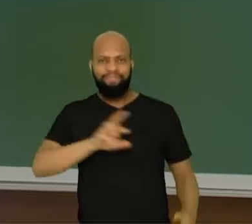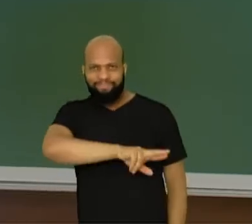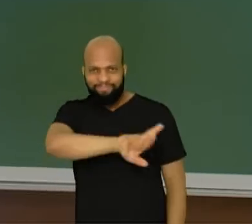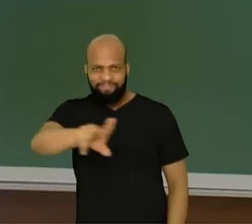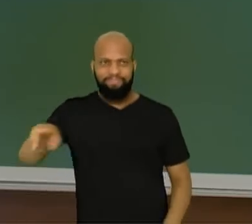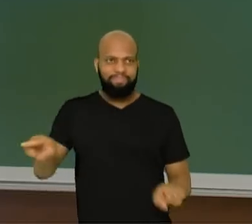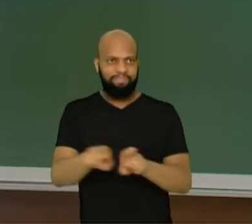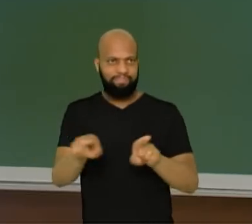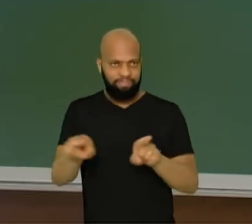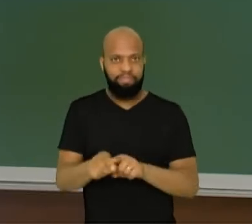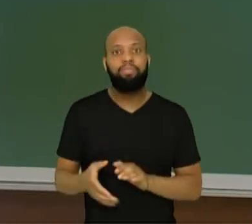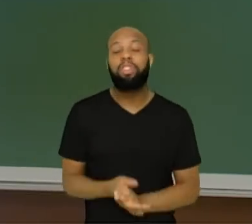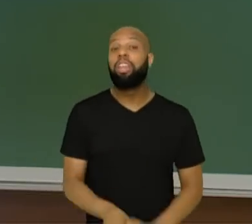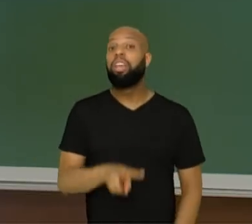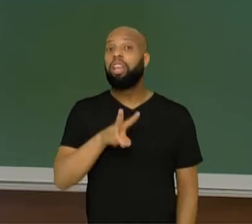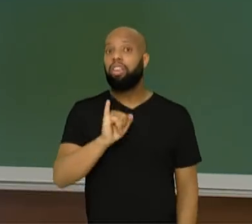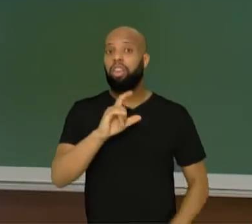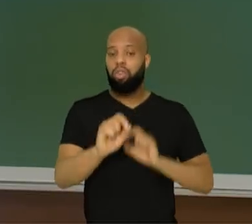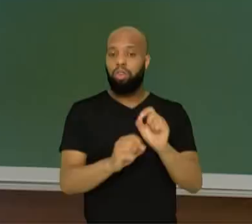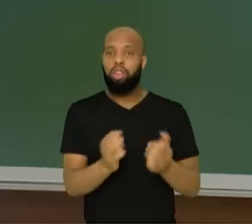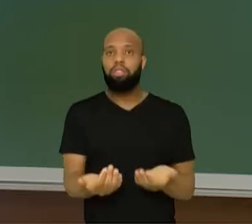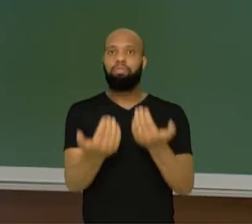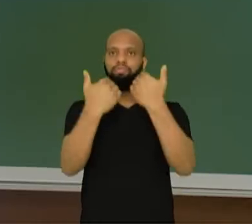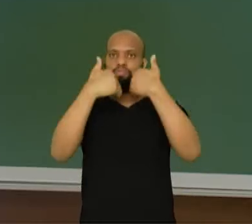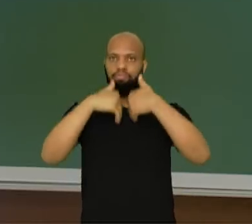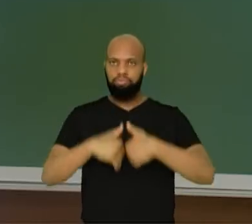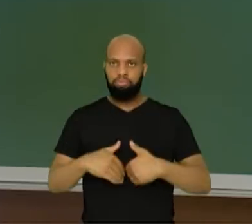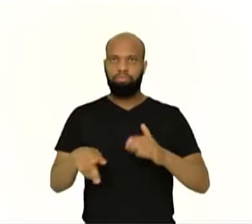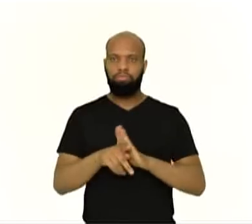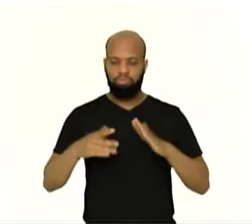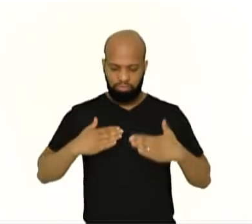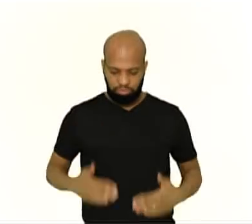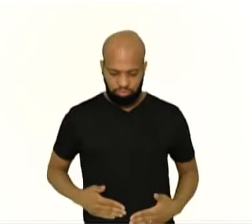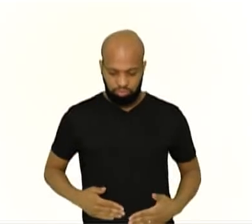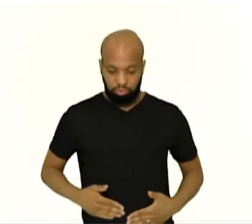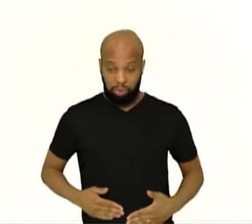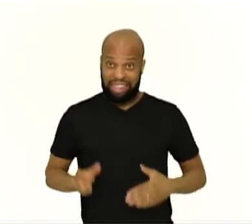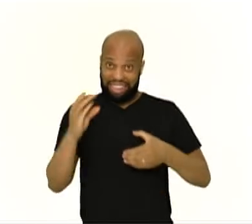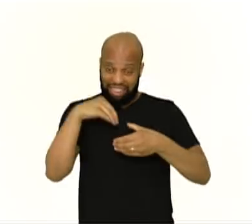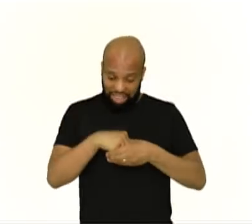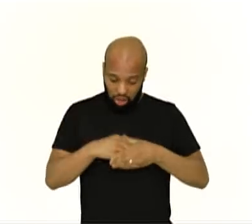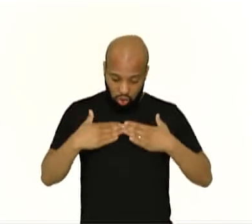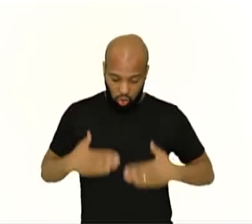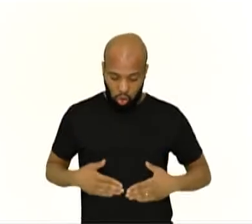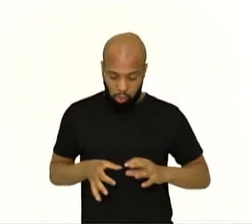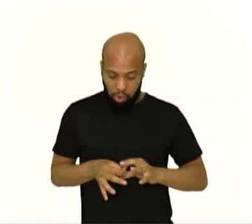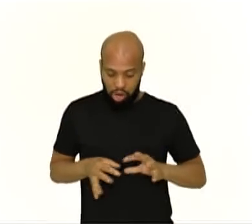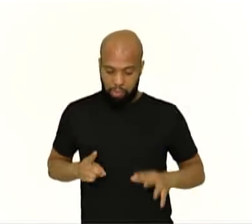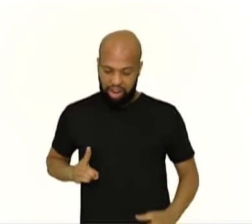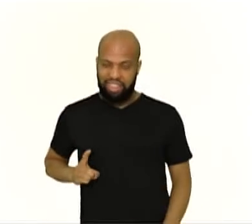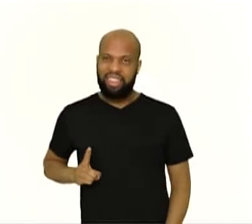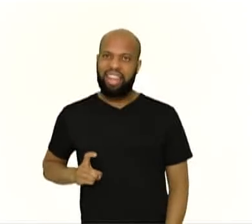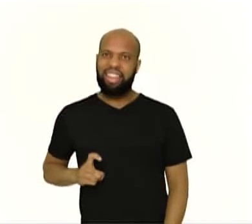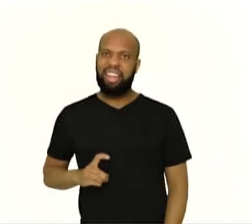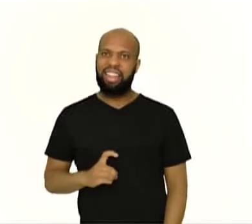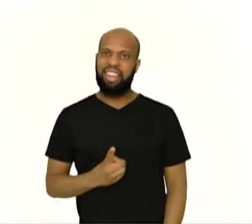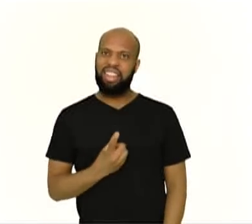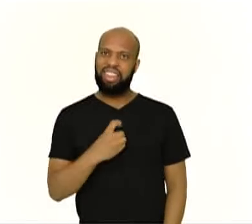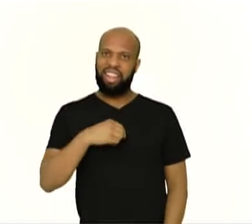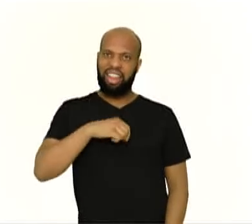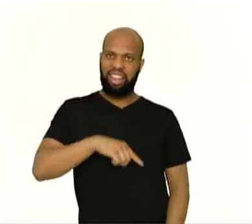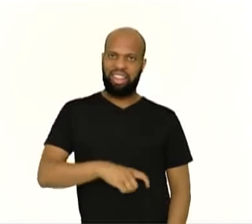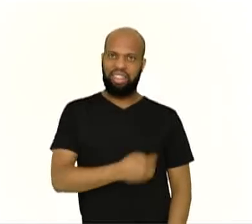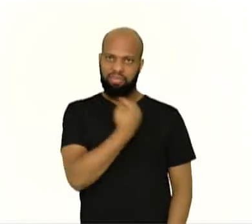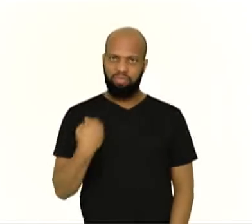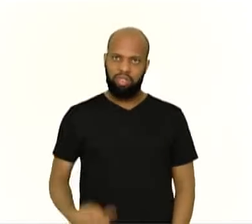verduras e vão entrar no nosso corpo, liberando esta larva. Segunda etapa, próximo passo.